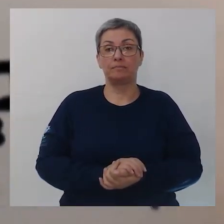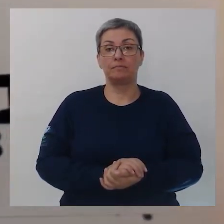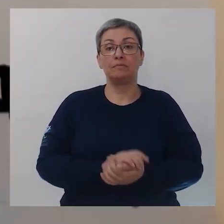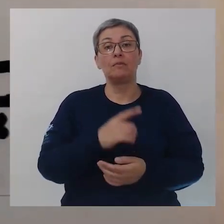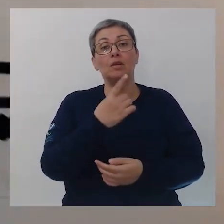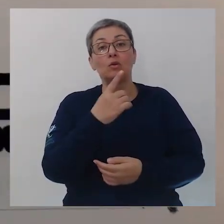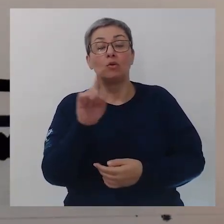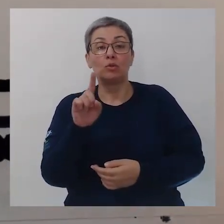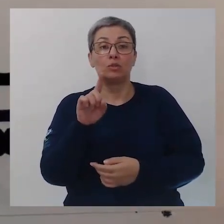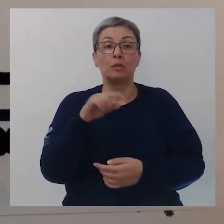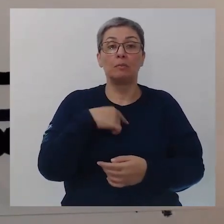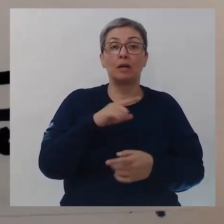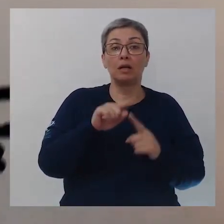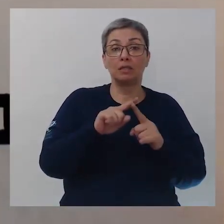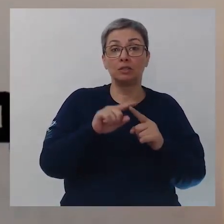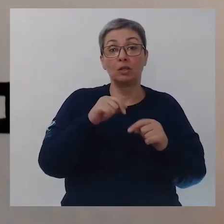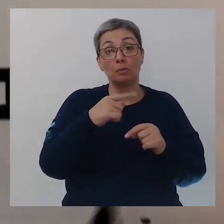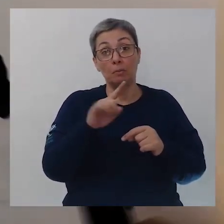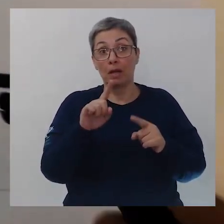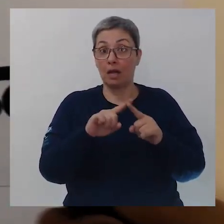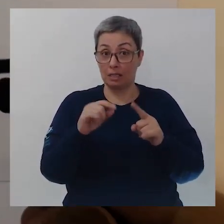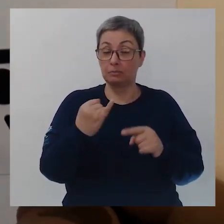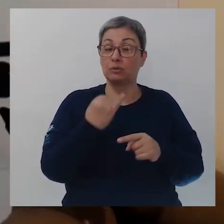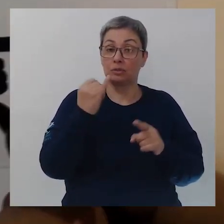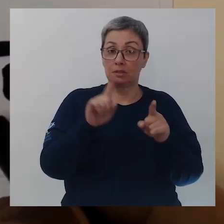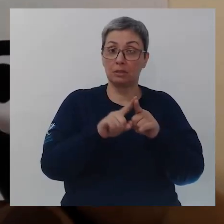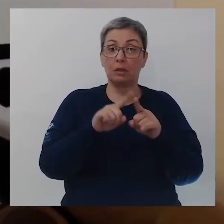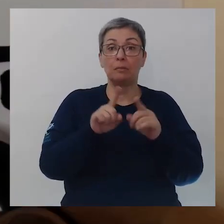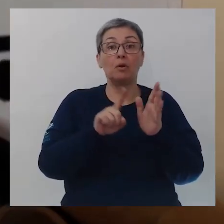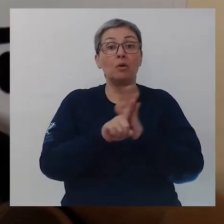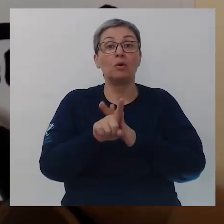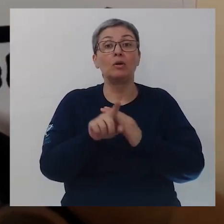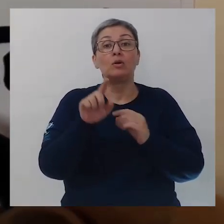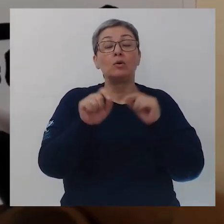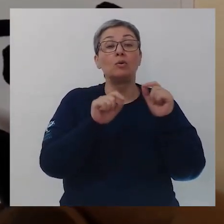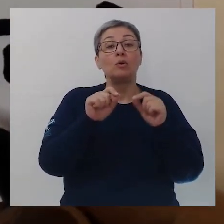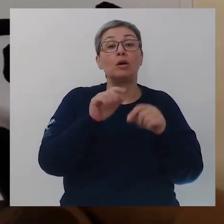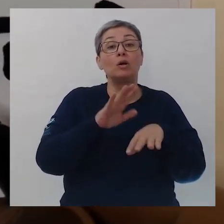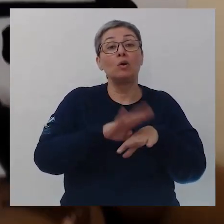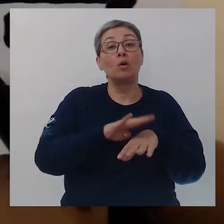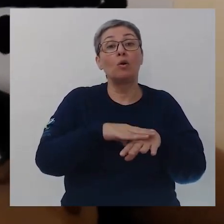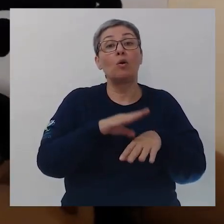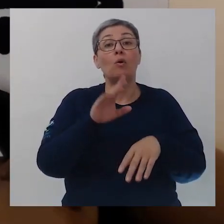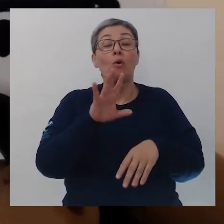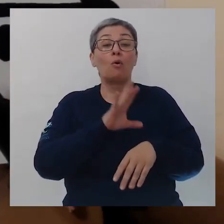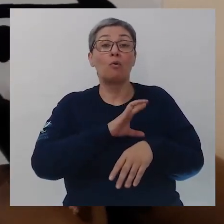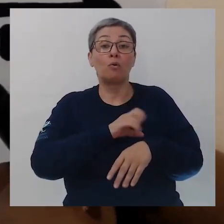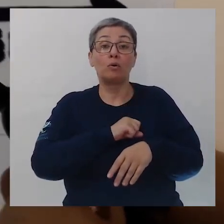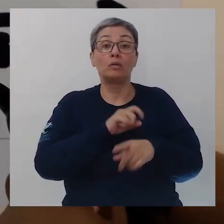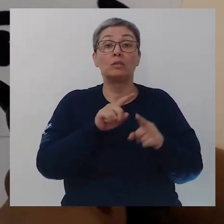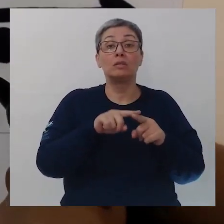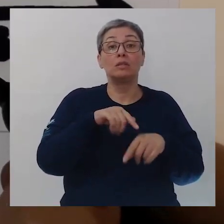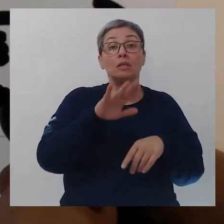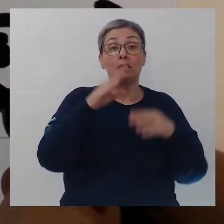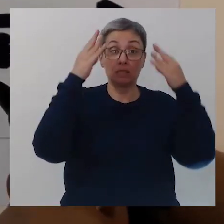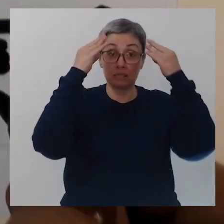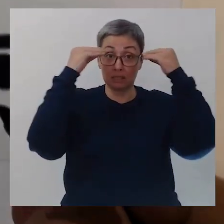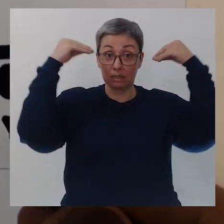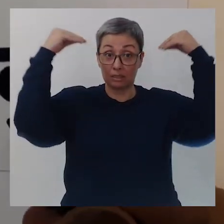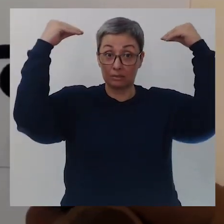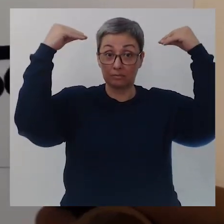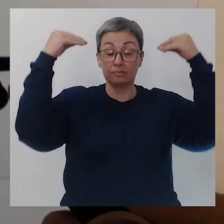E por último, mas não menos importante, nós perguntamos para os 15 professores quais deles gostavam mais das